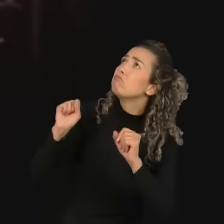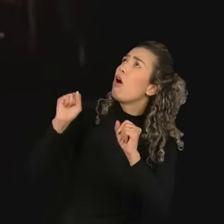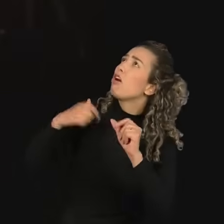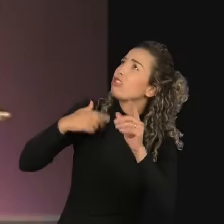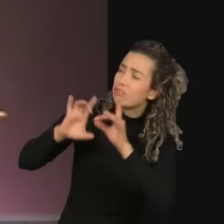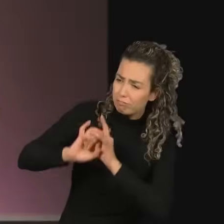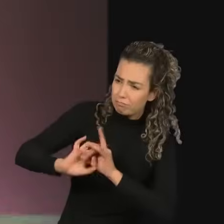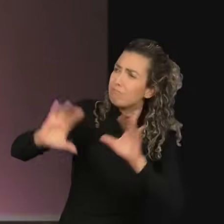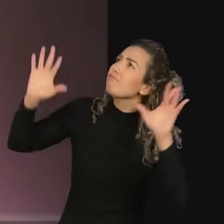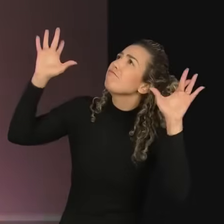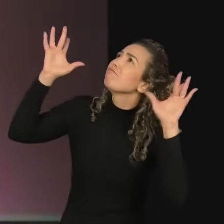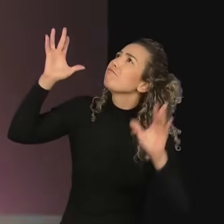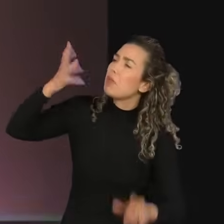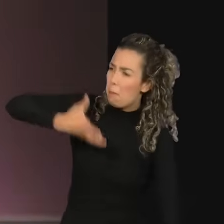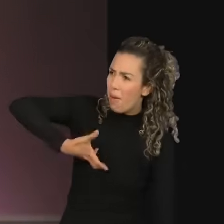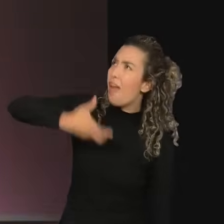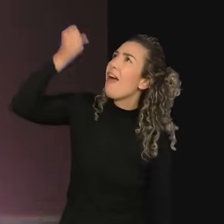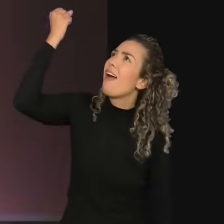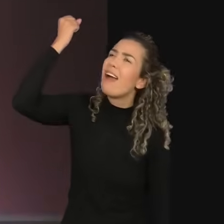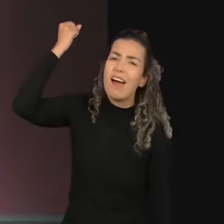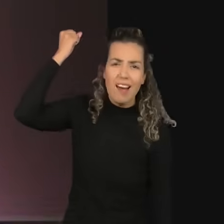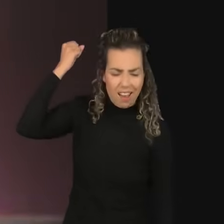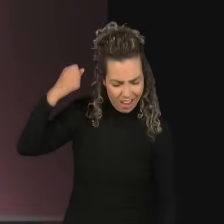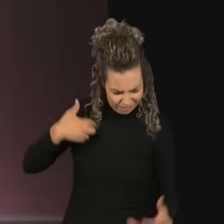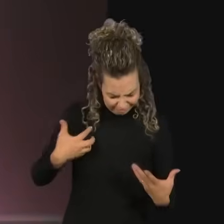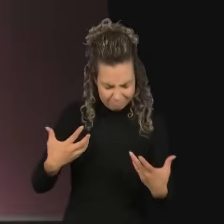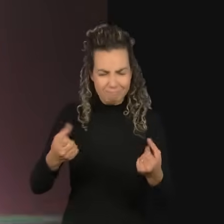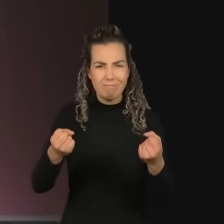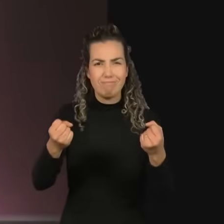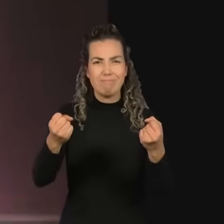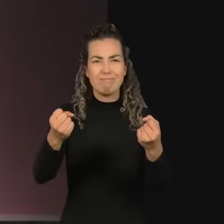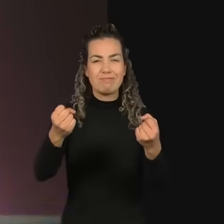Leve, leve, leve, leve.